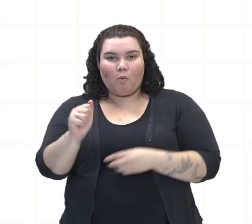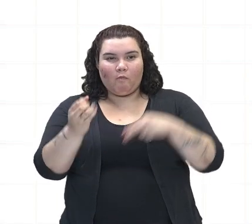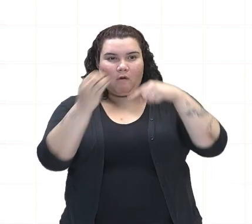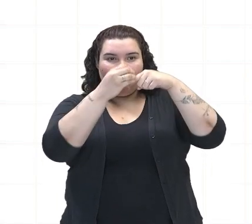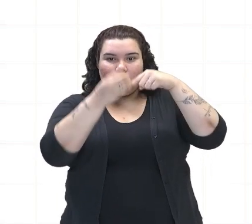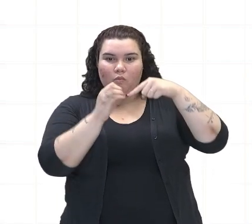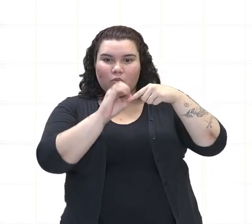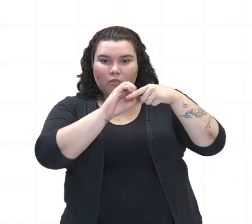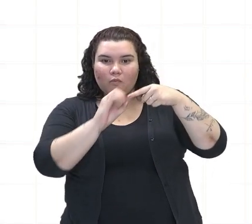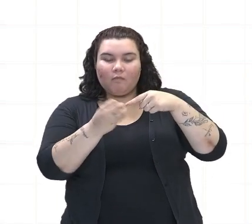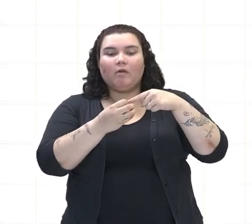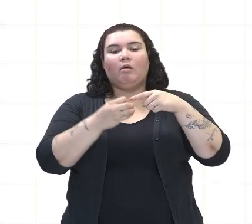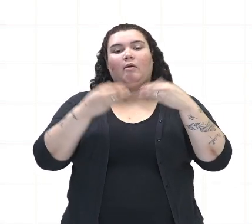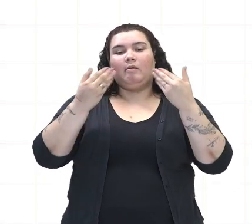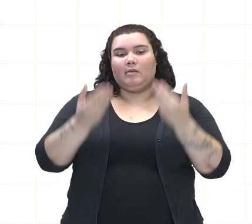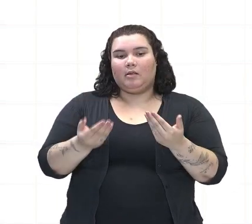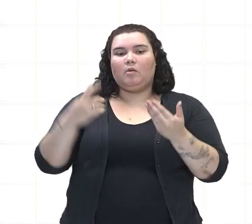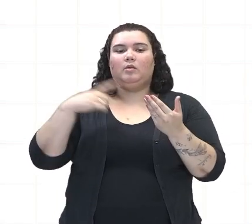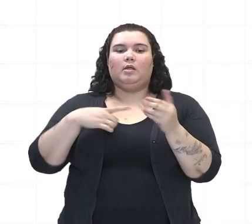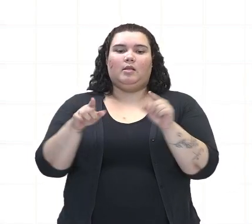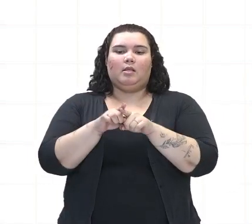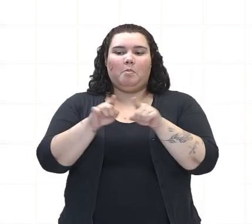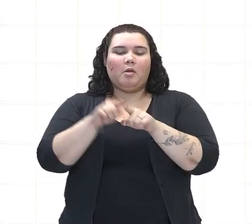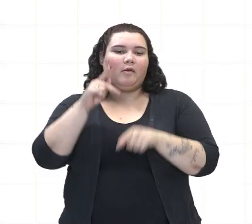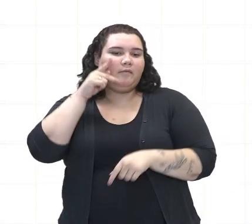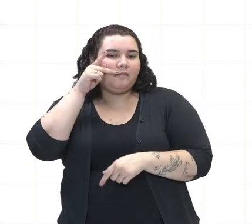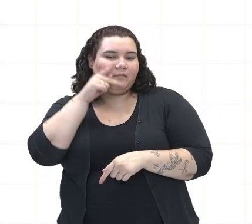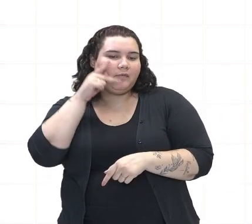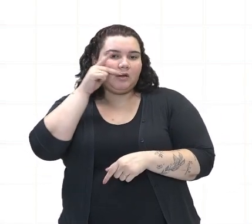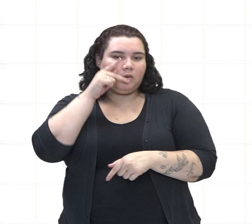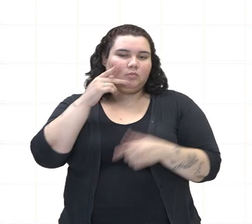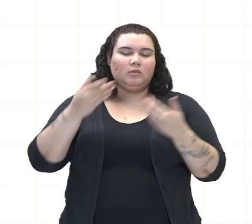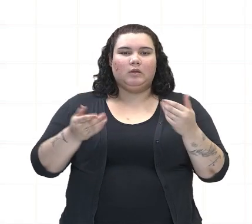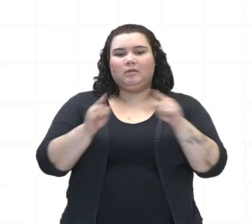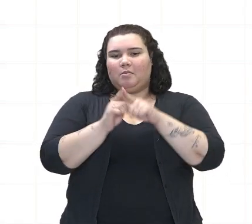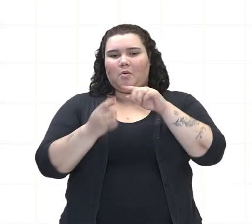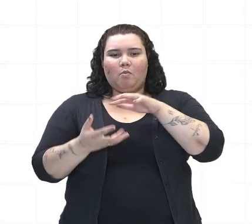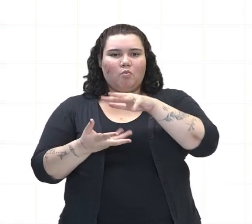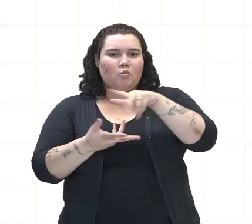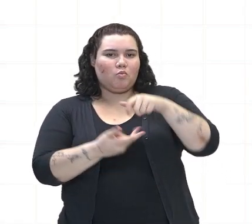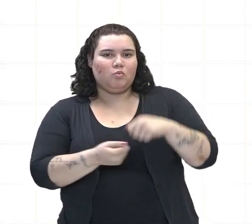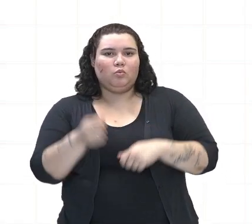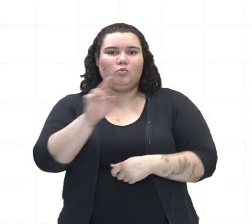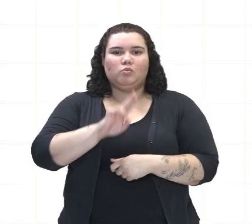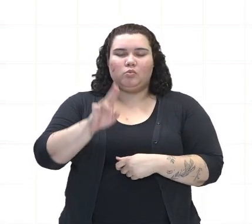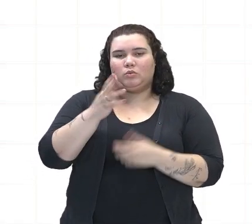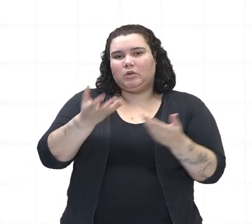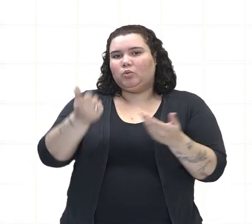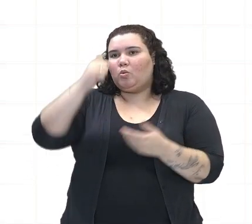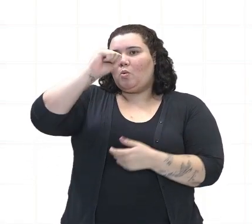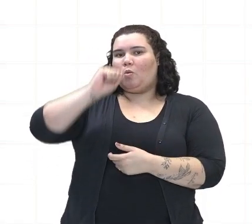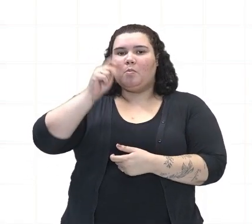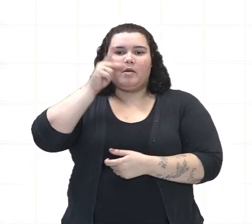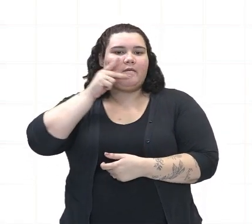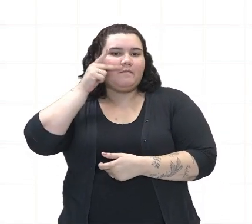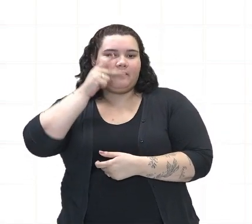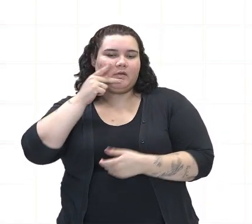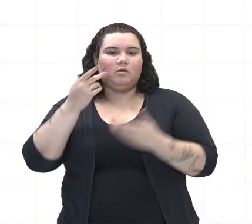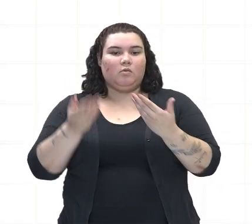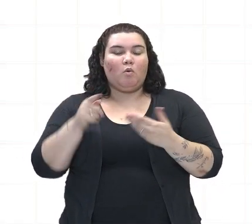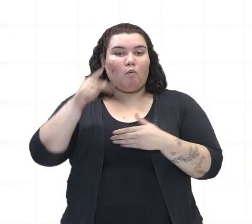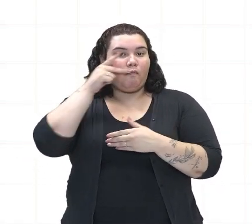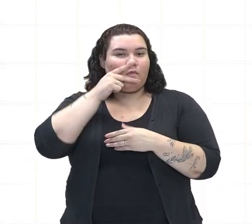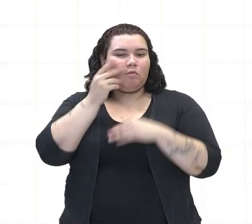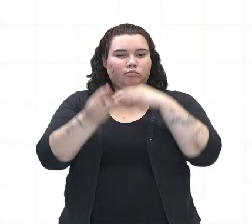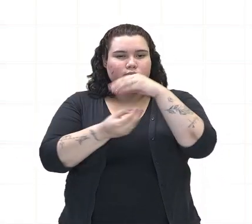importante lá para o Chile, né? E para o mundo todo que consome os vinhos chilenos. Né? A gente tem ali o vinho, é uma bebida alcoólica, né? Que